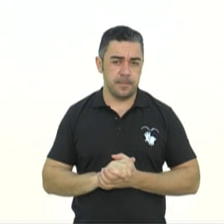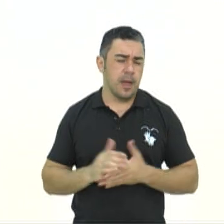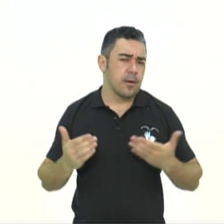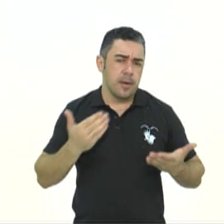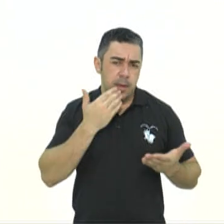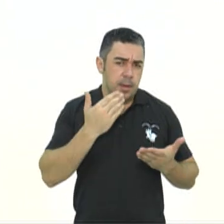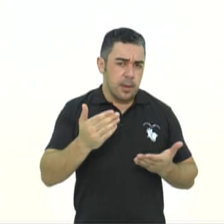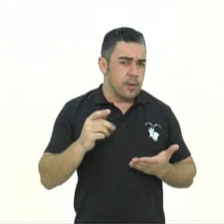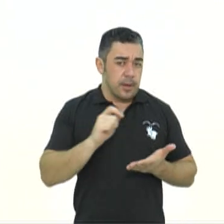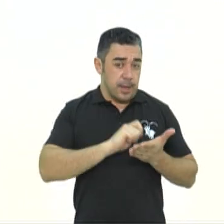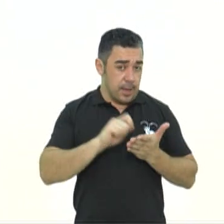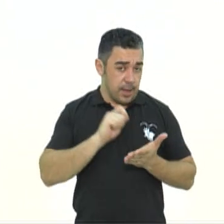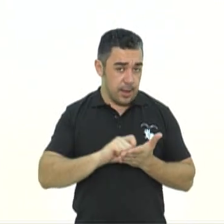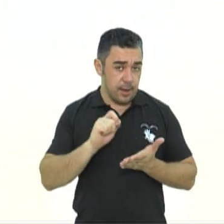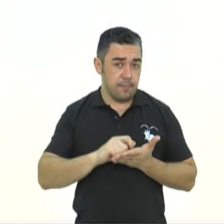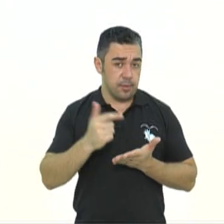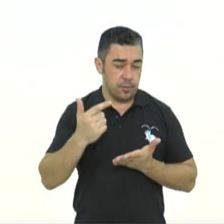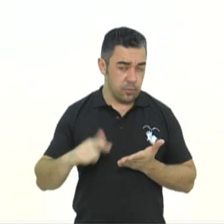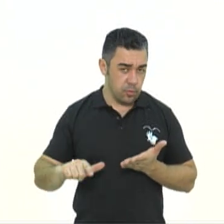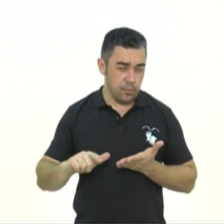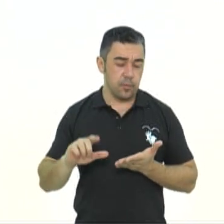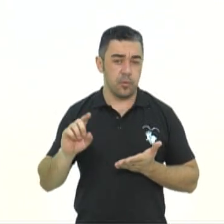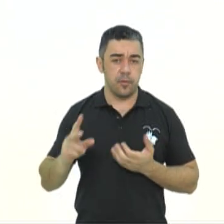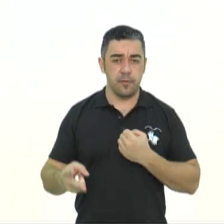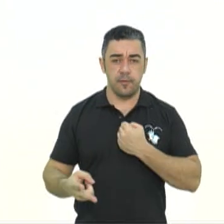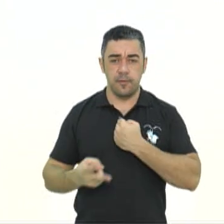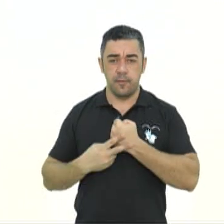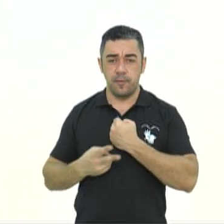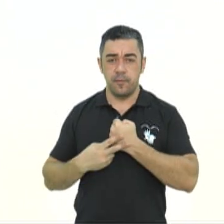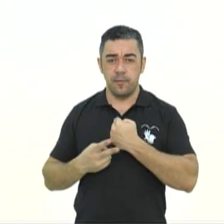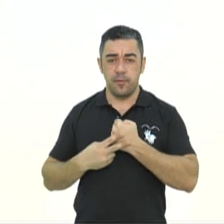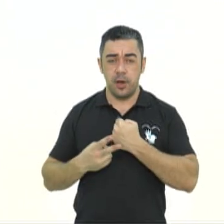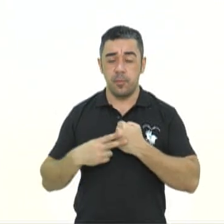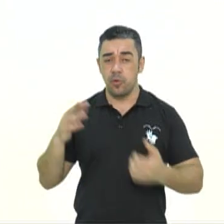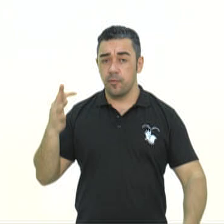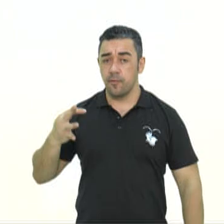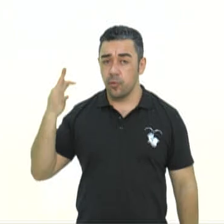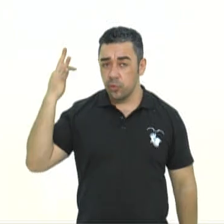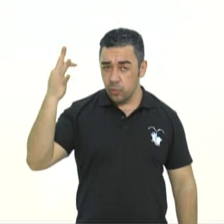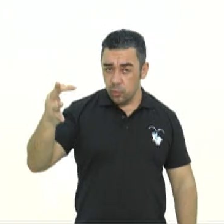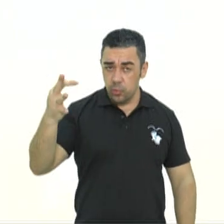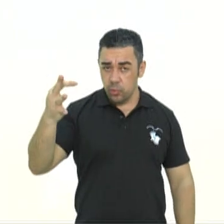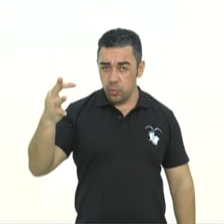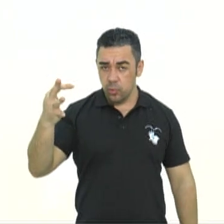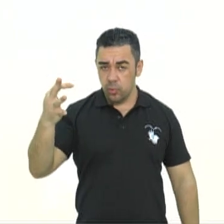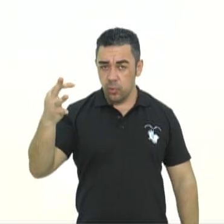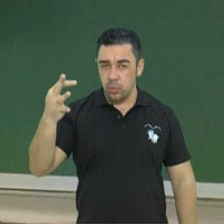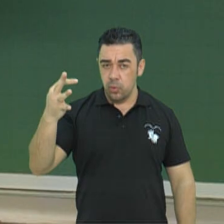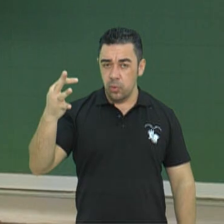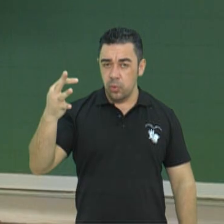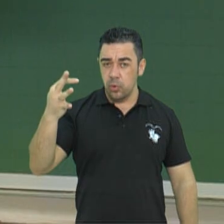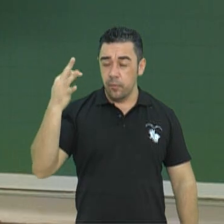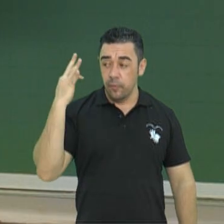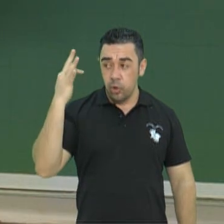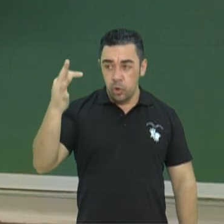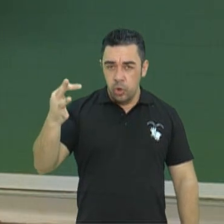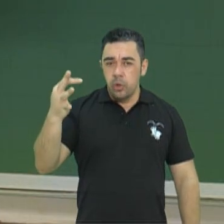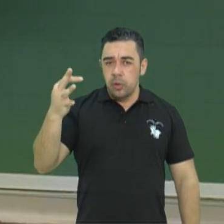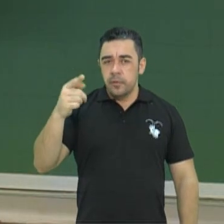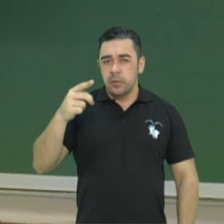Reescreva a mesma frase com o verbo flexionado no futuro. Então, você vai utilizar o tempo